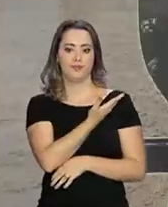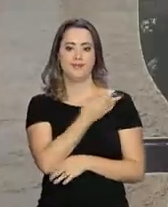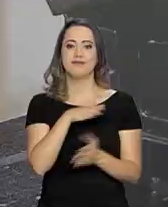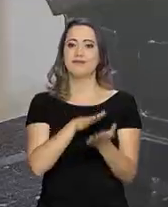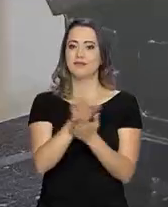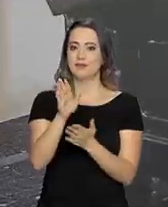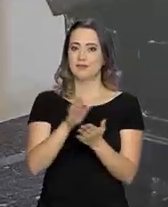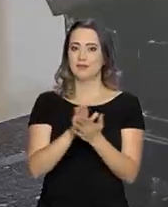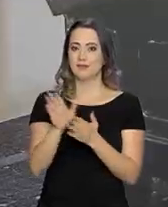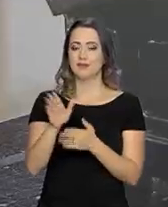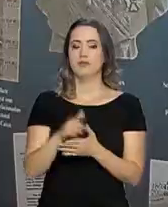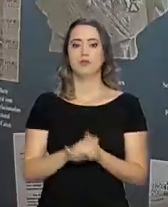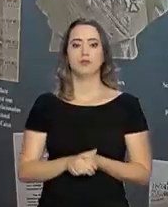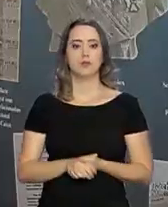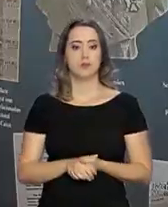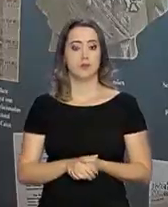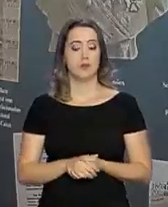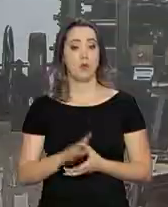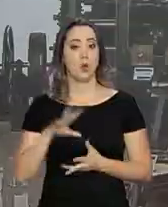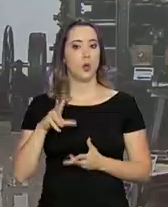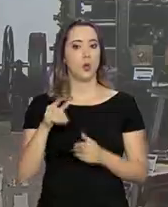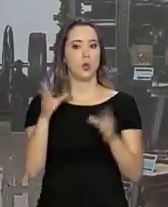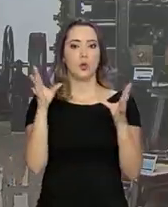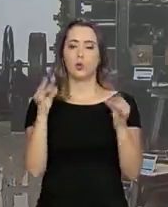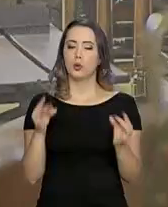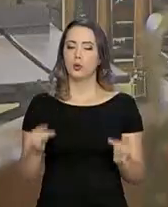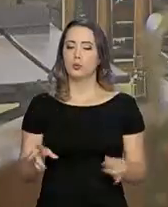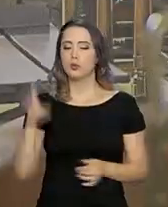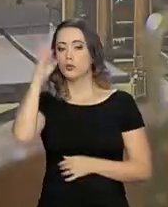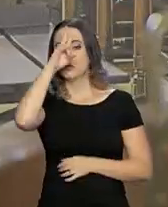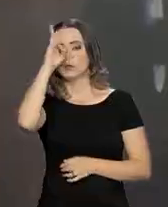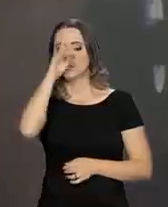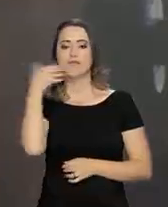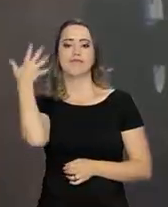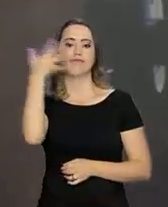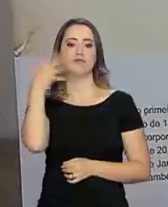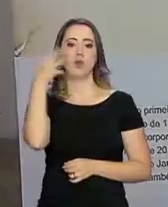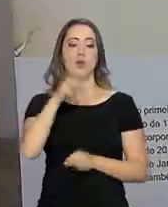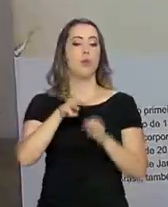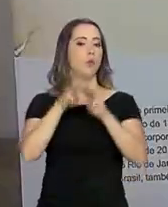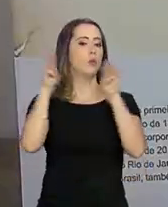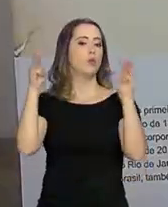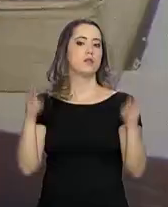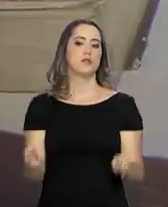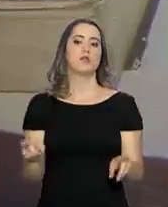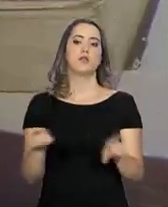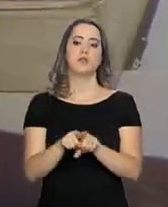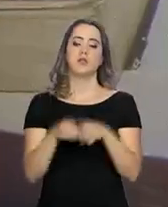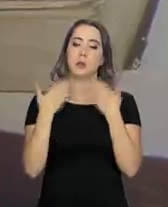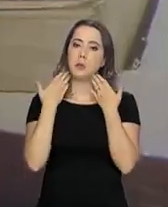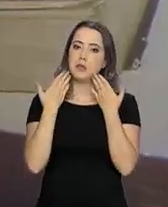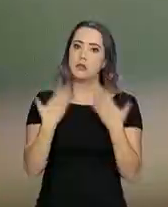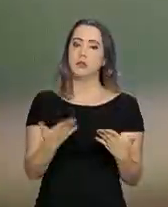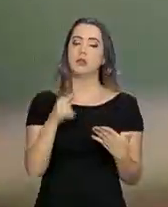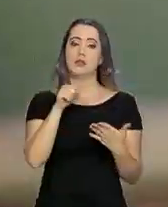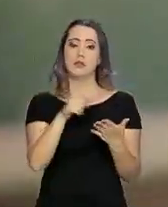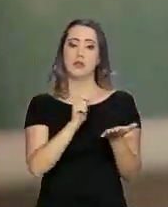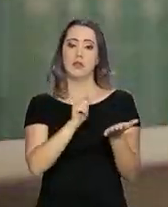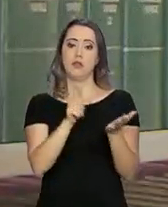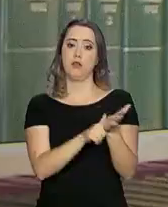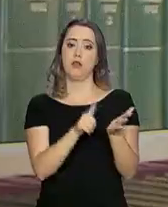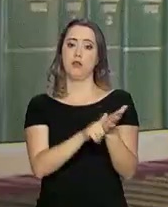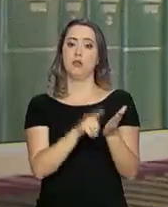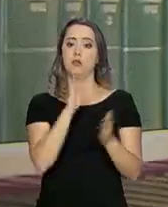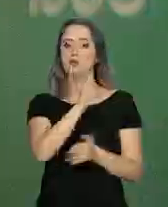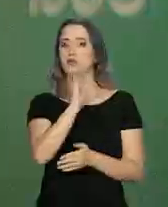então Imprensa Régia. Toda essa história é contada no museu e também está registrada nos livros